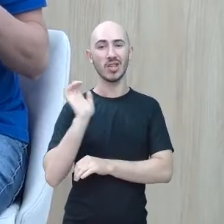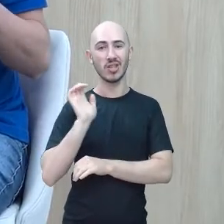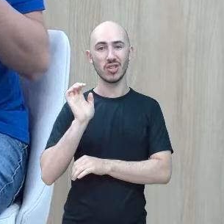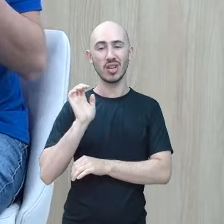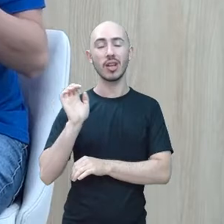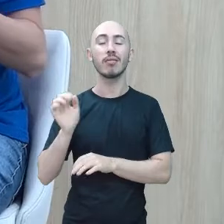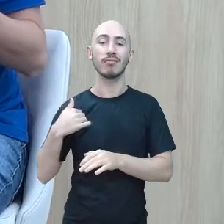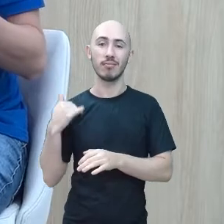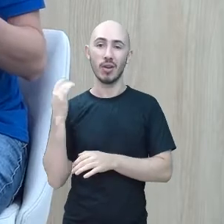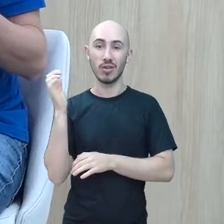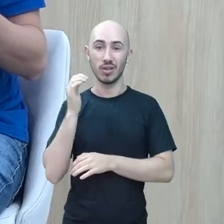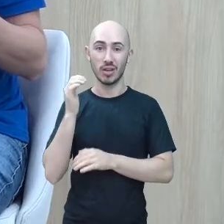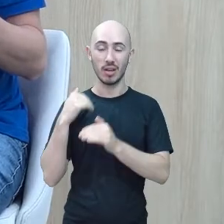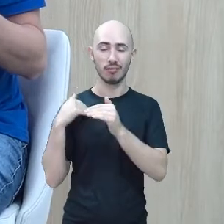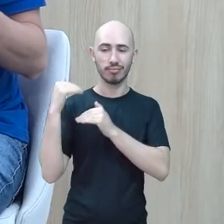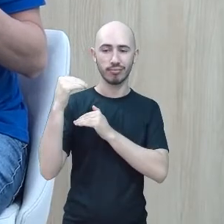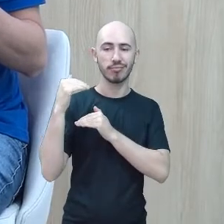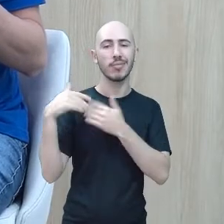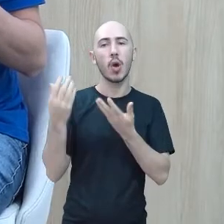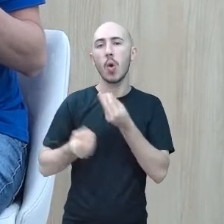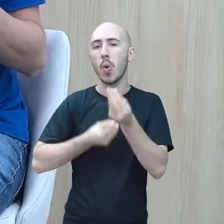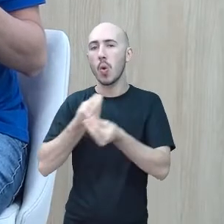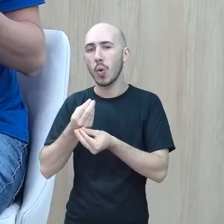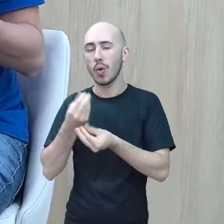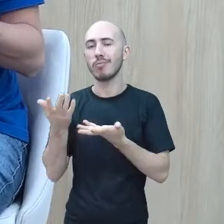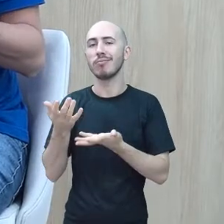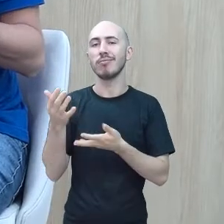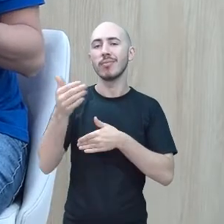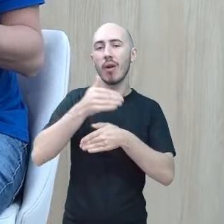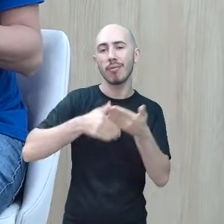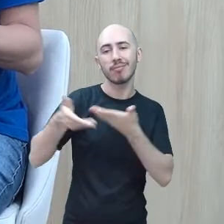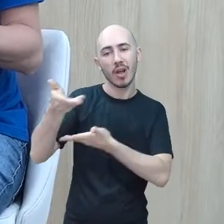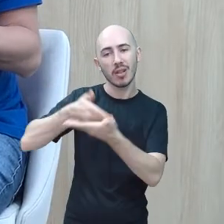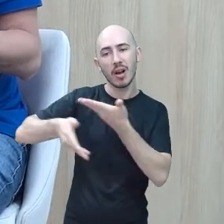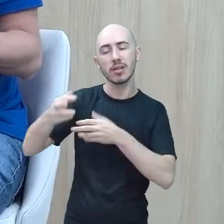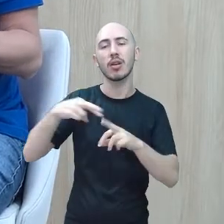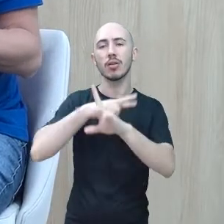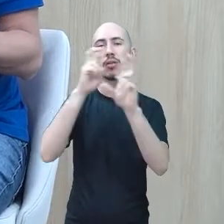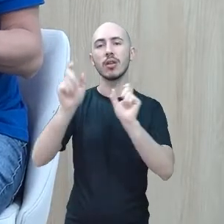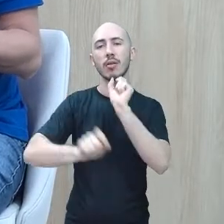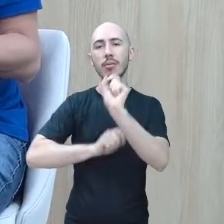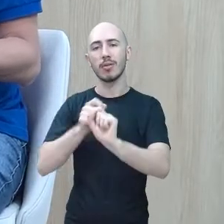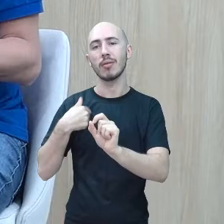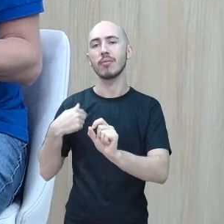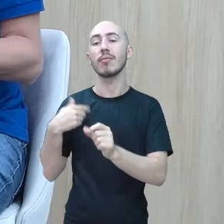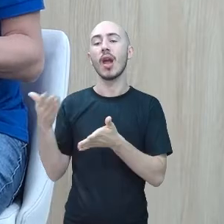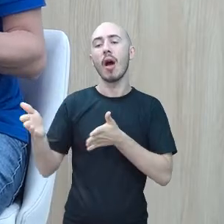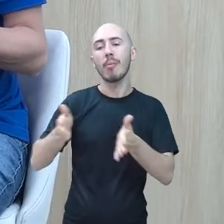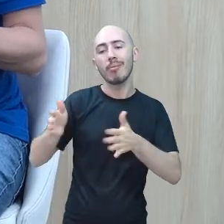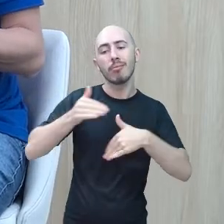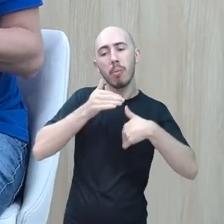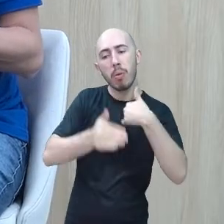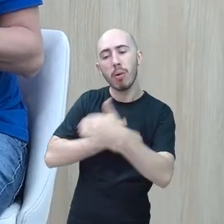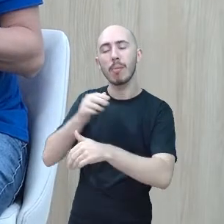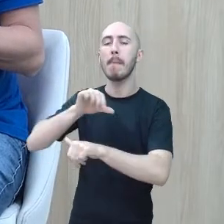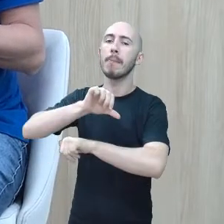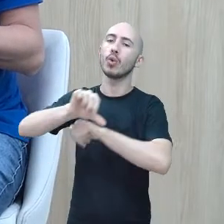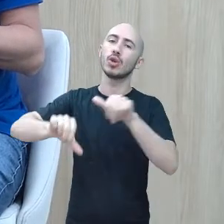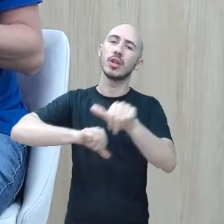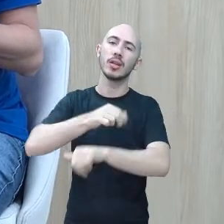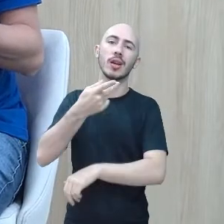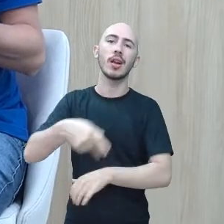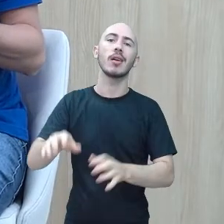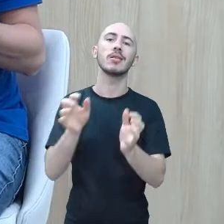Vanessa, a gente pode continuar conversando aqui, mas eu devo destacar que os processos de grande intervenção na cidade,